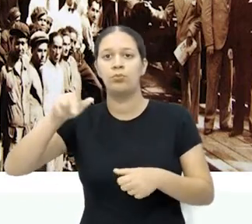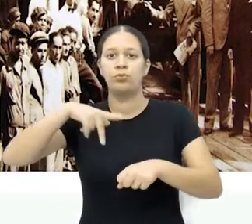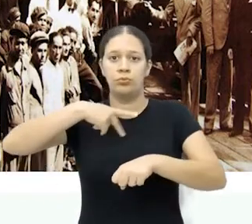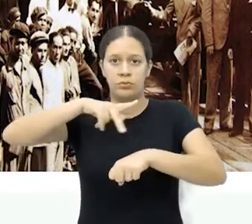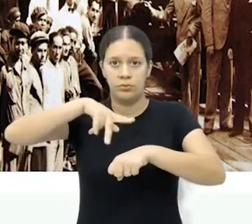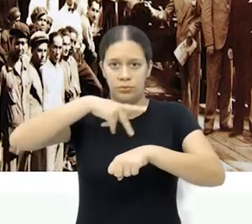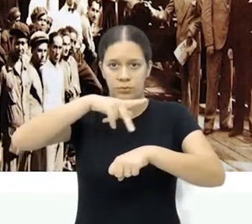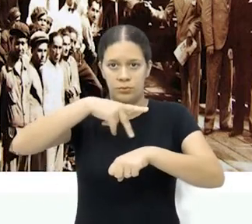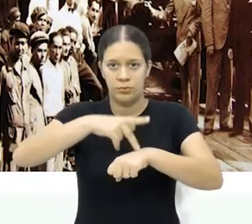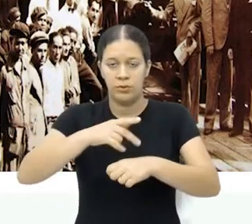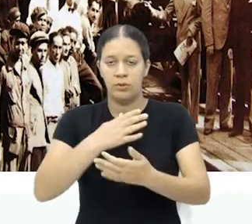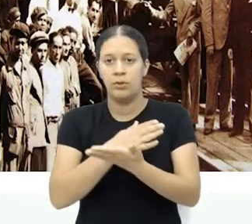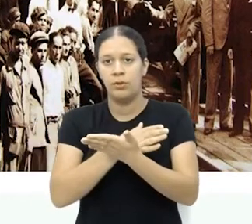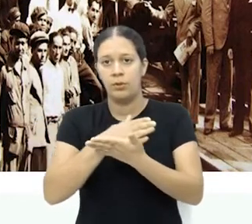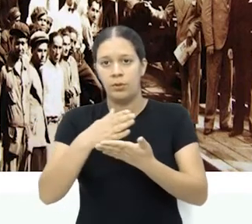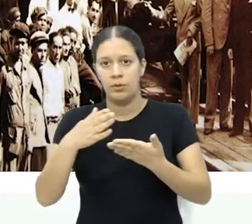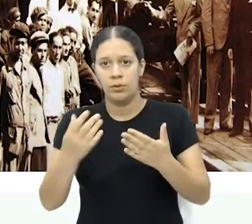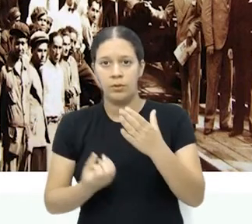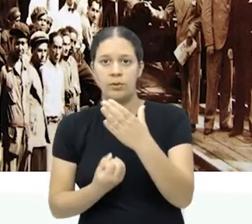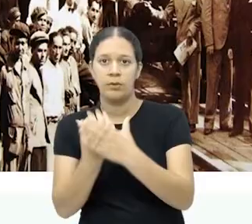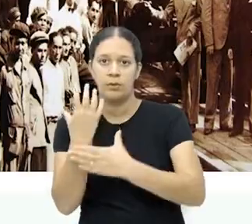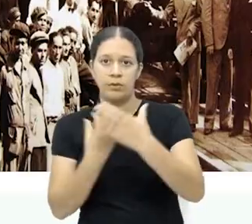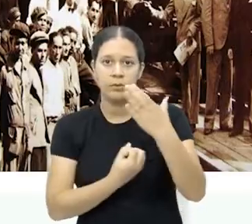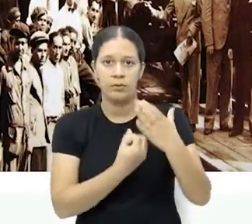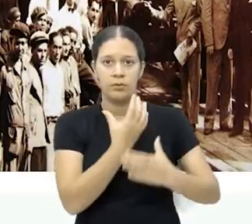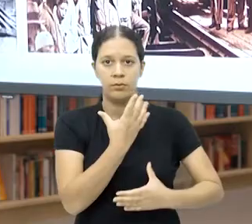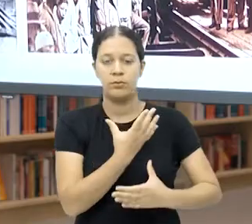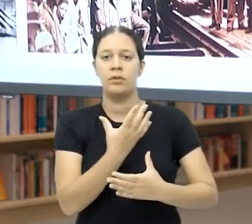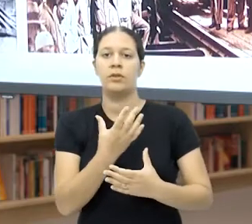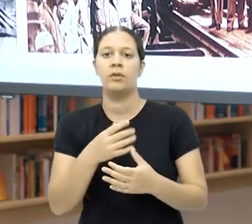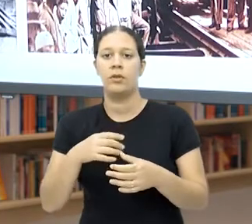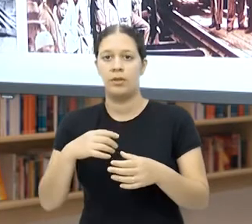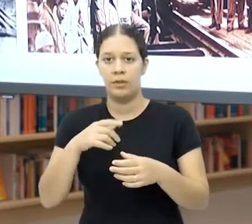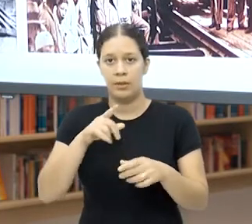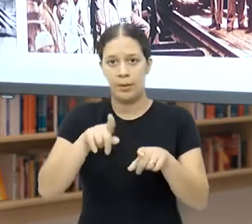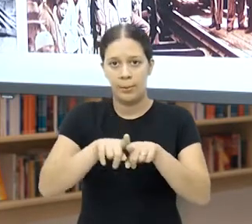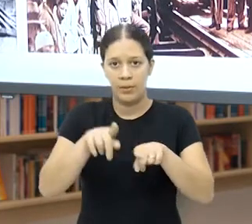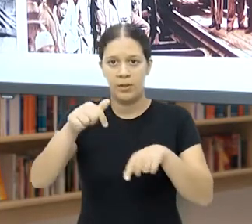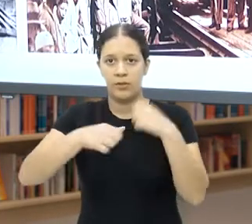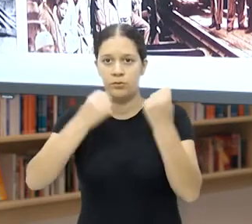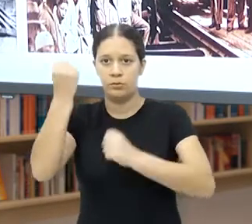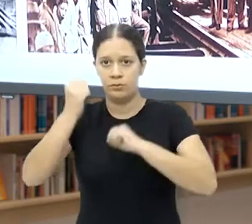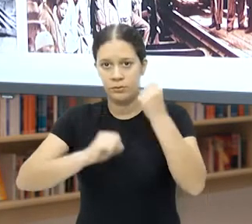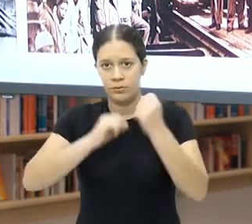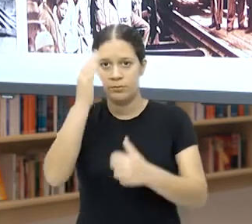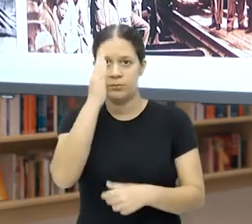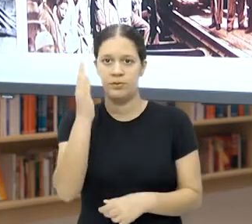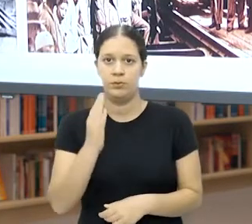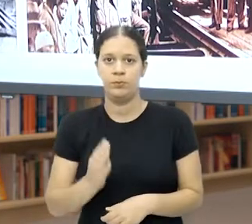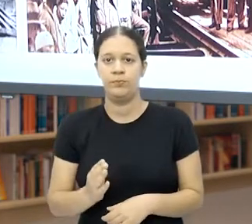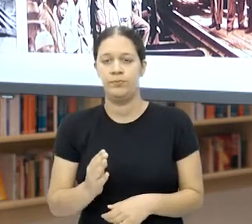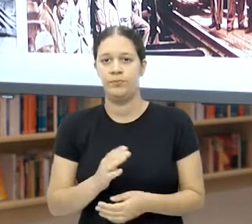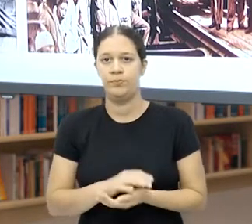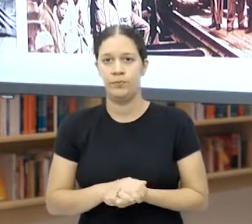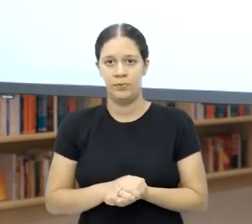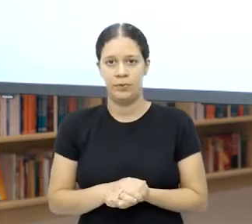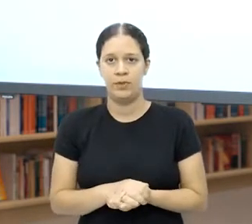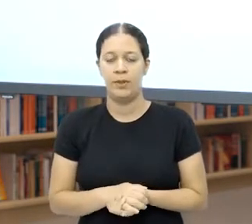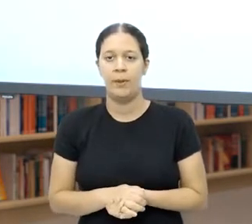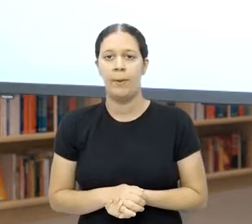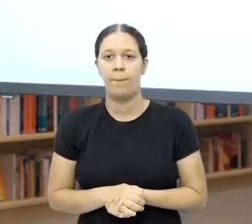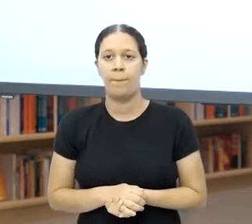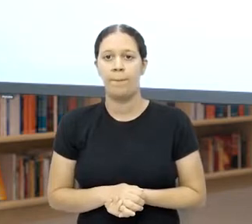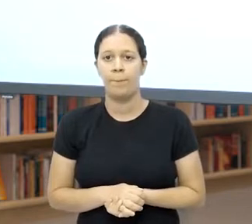E a partir daí começa a surgir vários parques industriais aqui no Brasil. Beleza assim? Vamos lá,